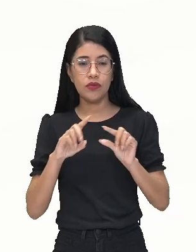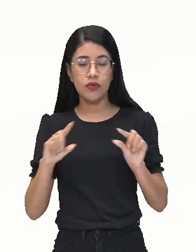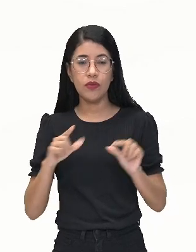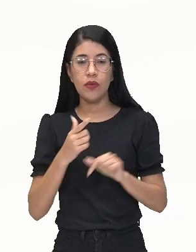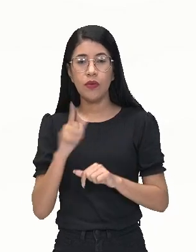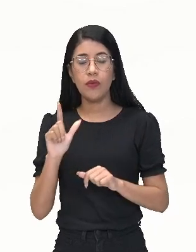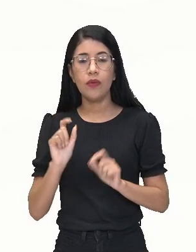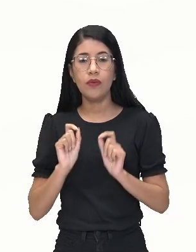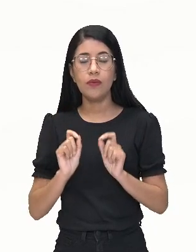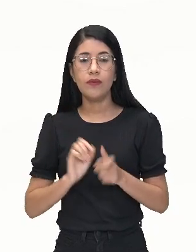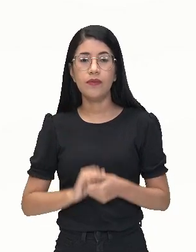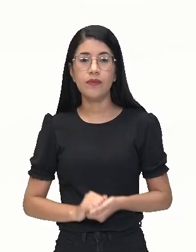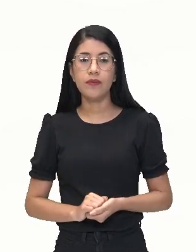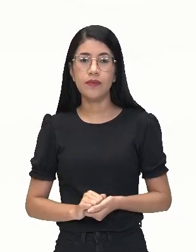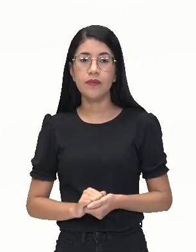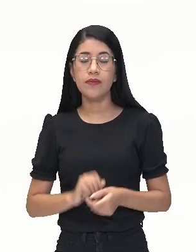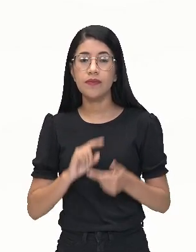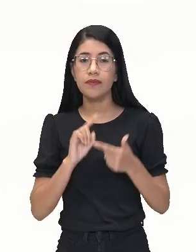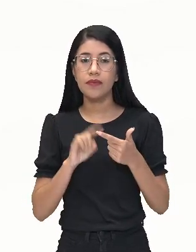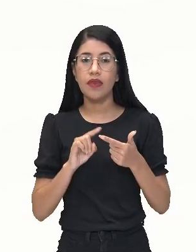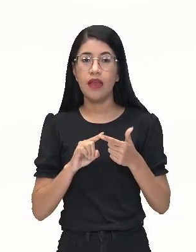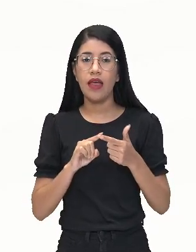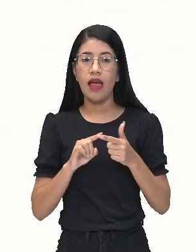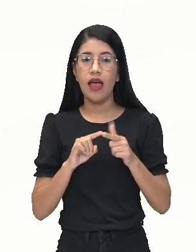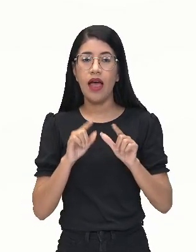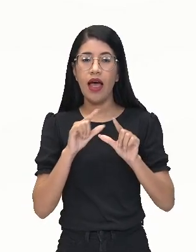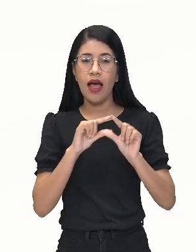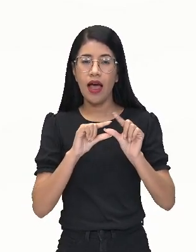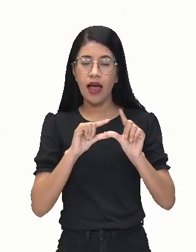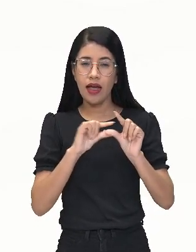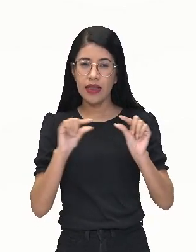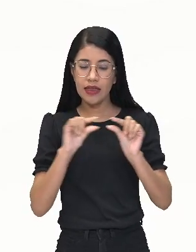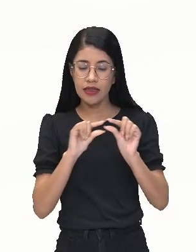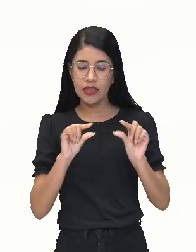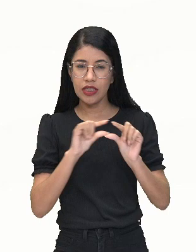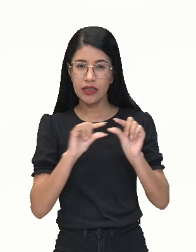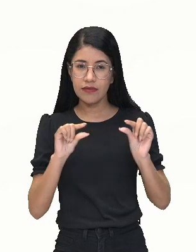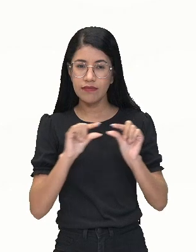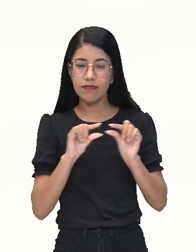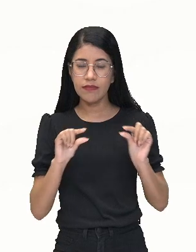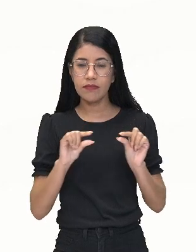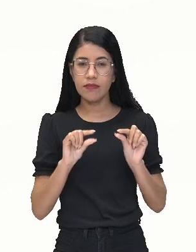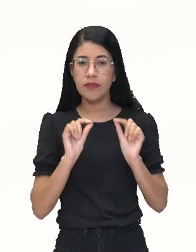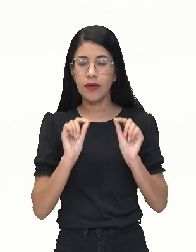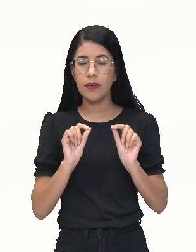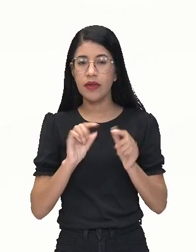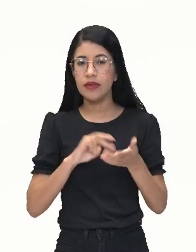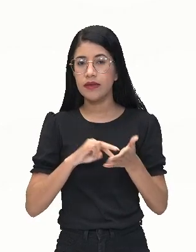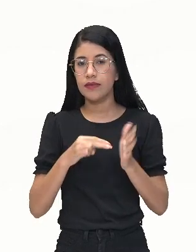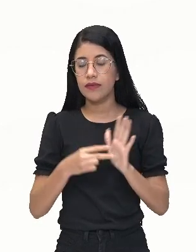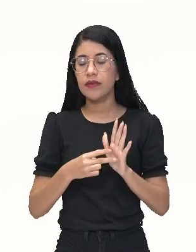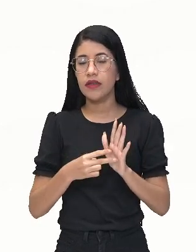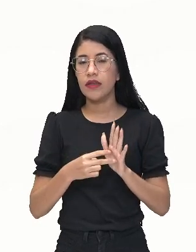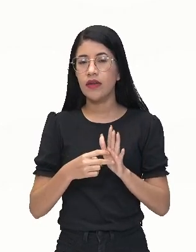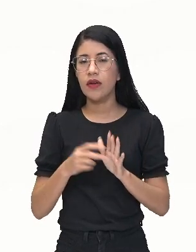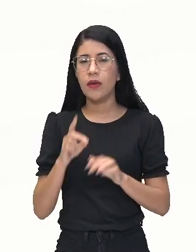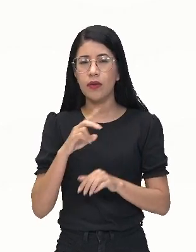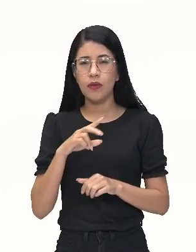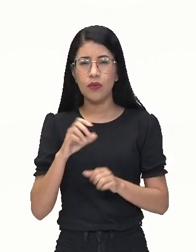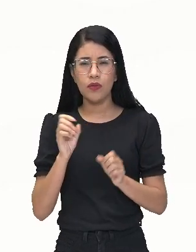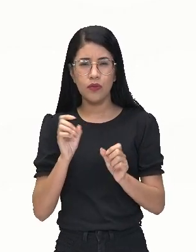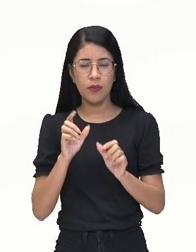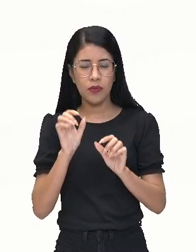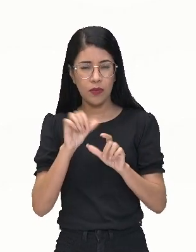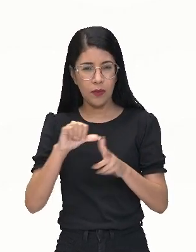por gentileza. A legenda. O que é a legenda, tá? Isso aqui você viu lá no mapa completo, não é